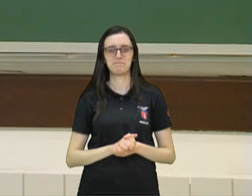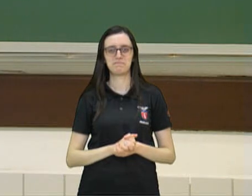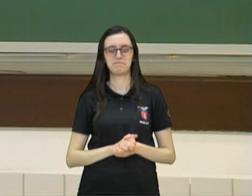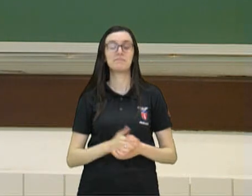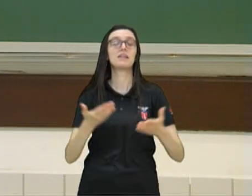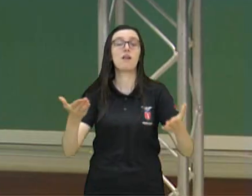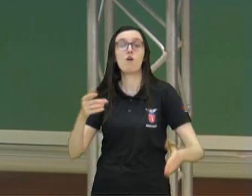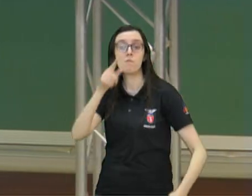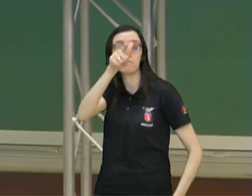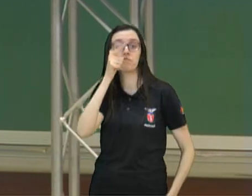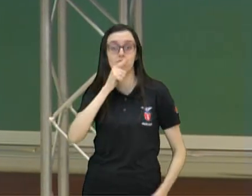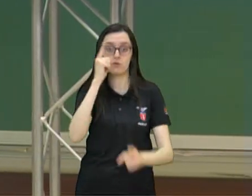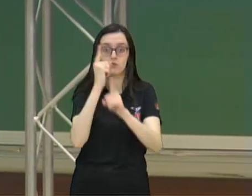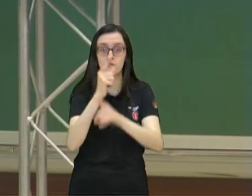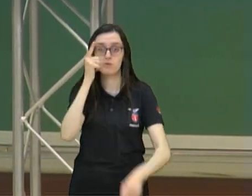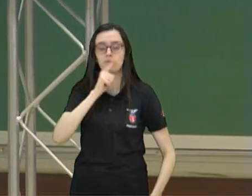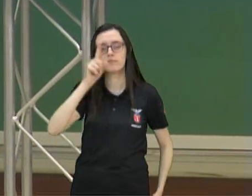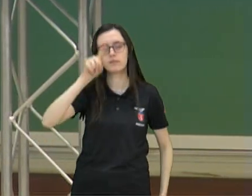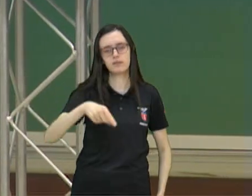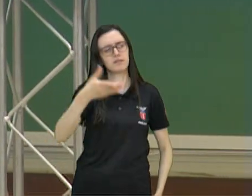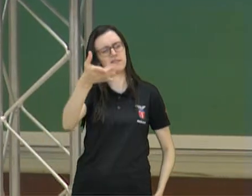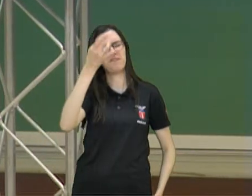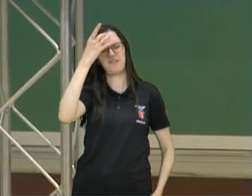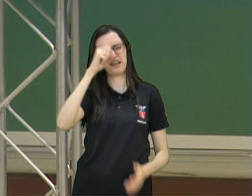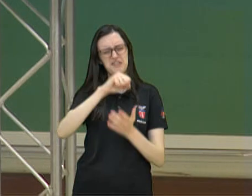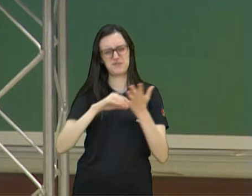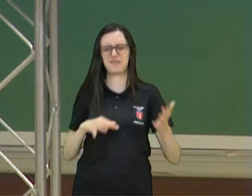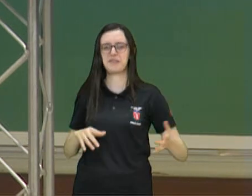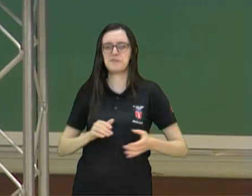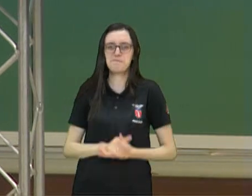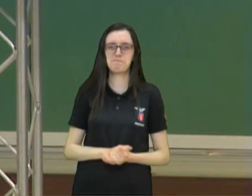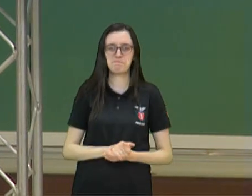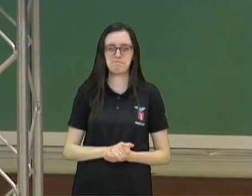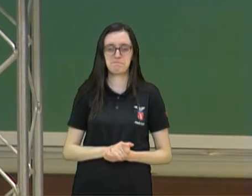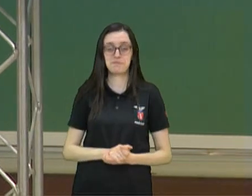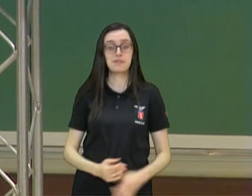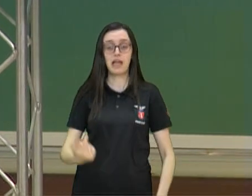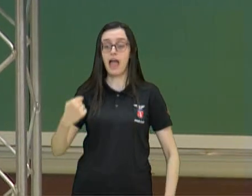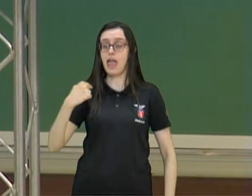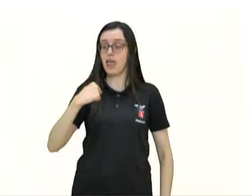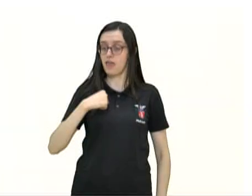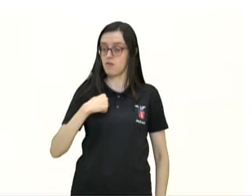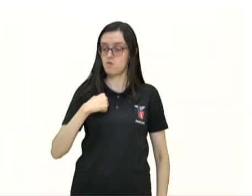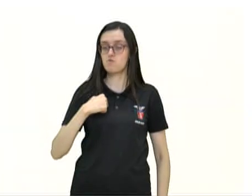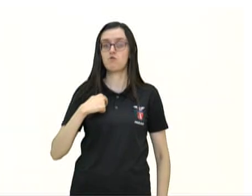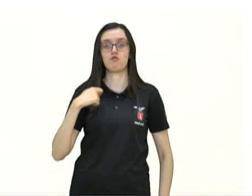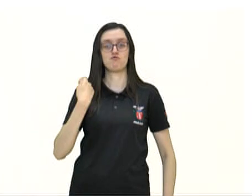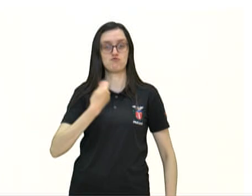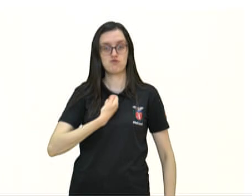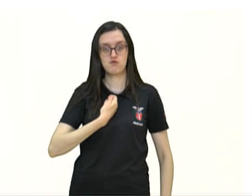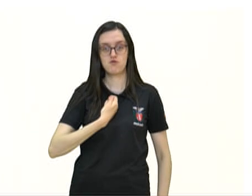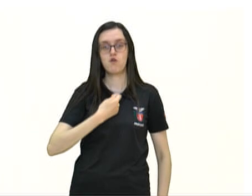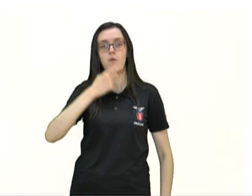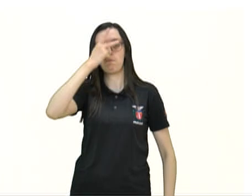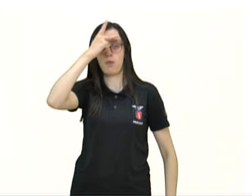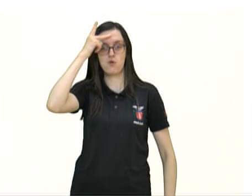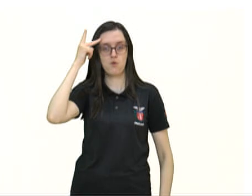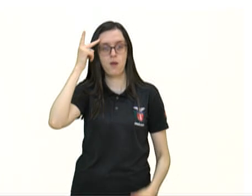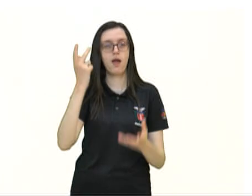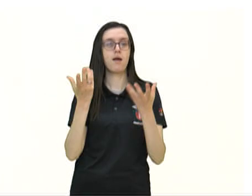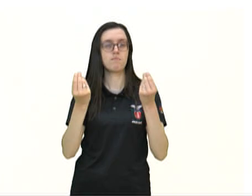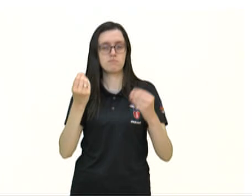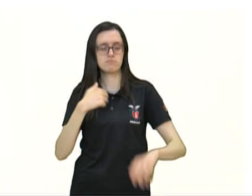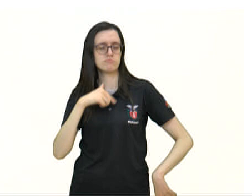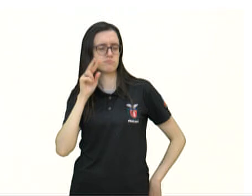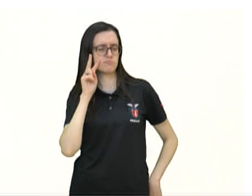Então, conseguiram encontrar? Fácil a atividade, né? Então, ó, eu sou pessoa e muito. É onde eu tenho ali